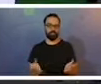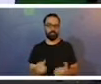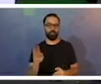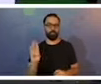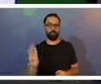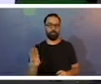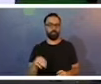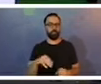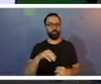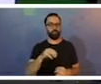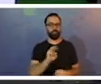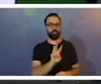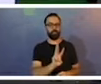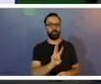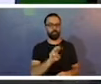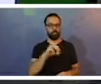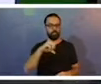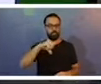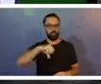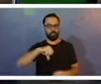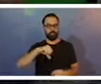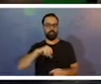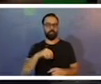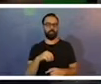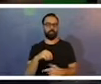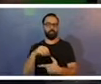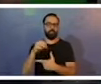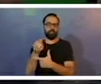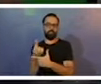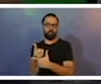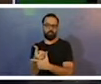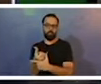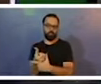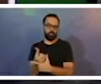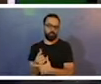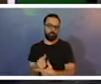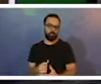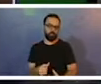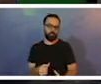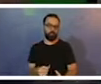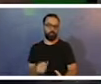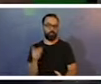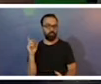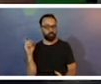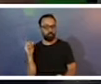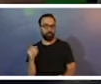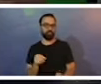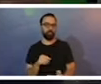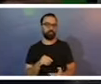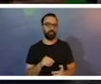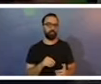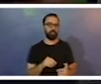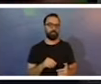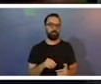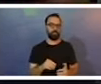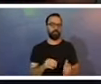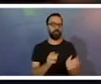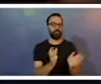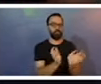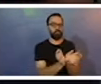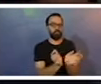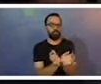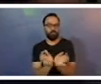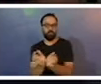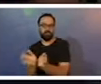39 dividido por 6. Aqui já diz o seguinte, olha, em 39, há 6 grupos